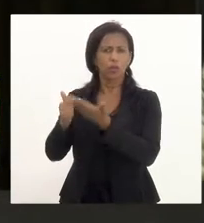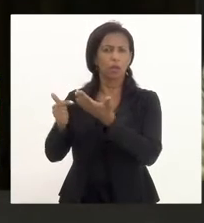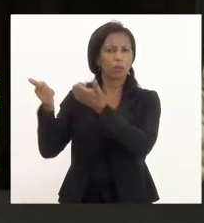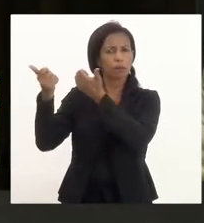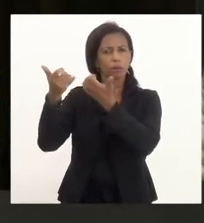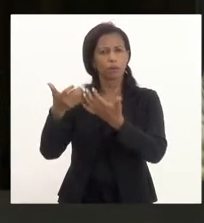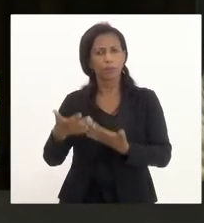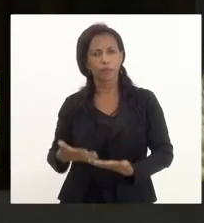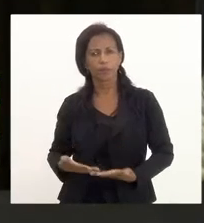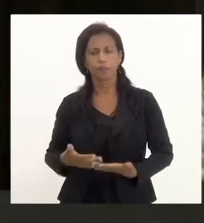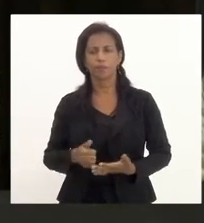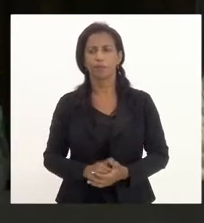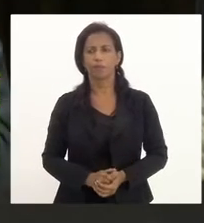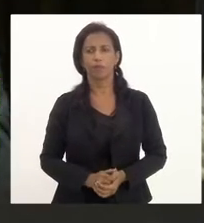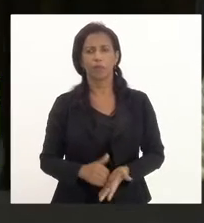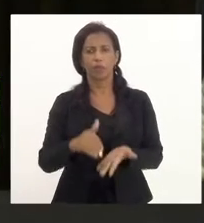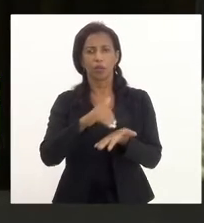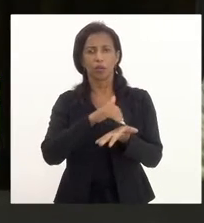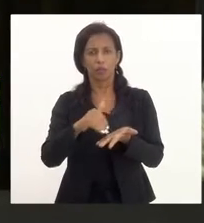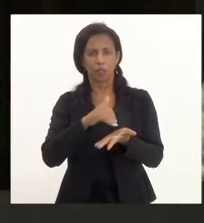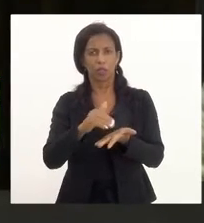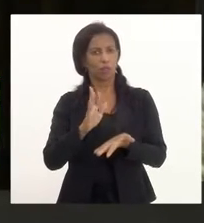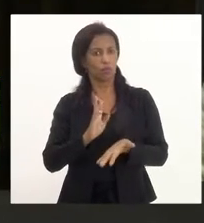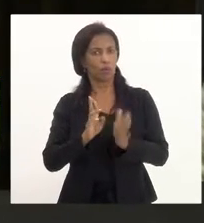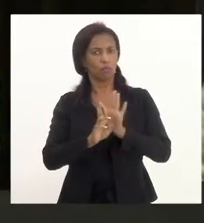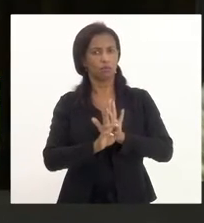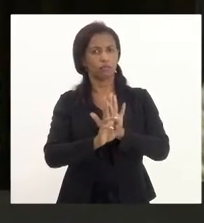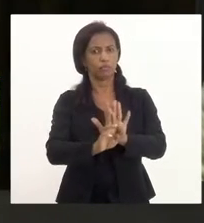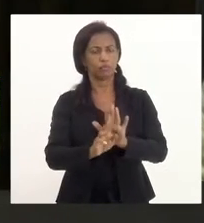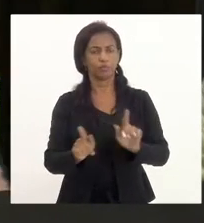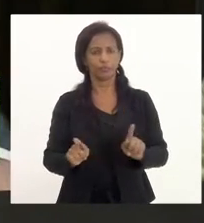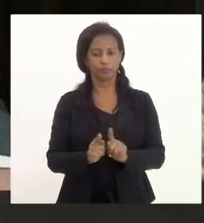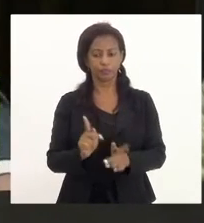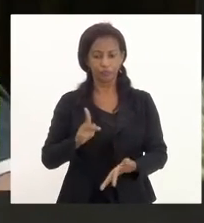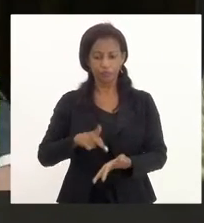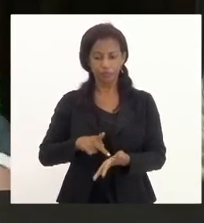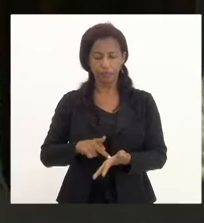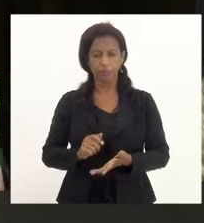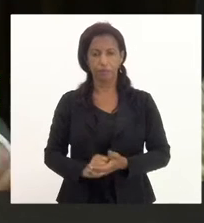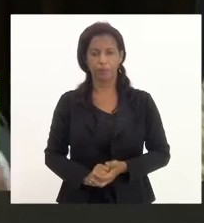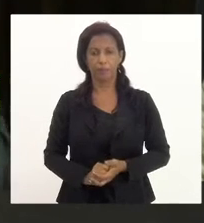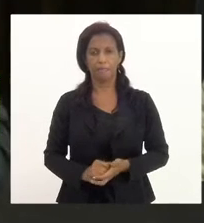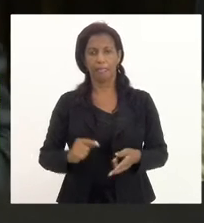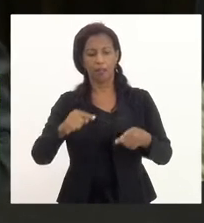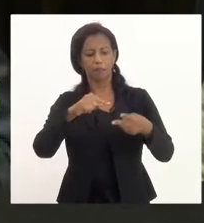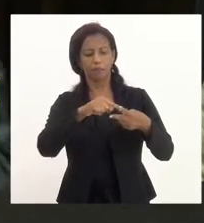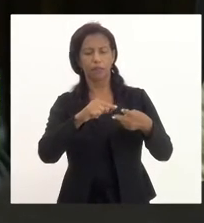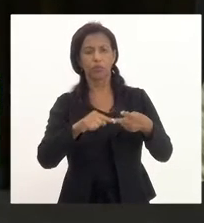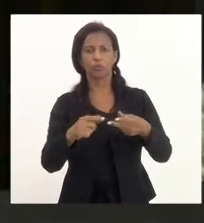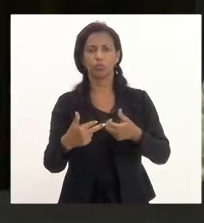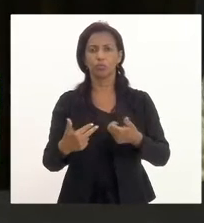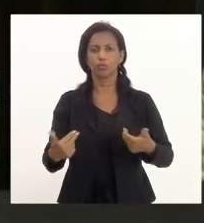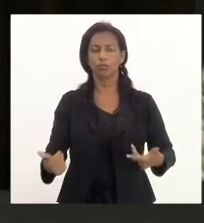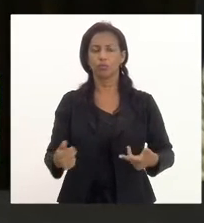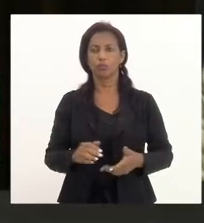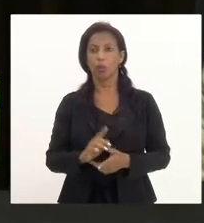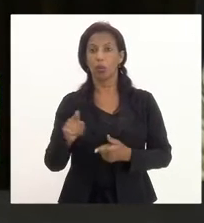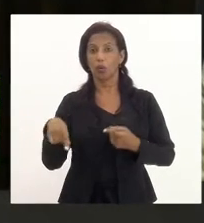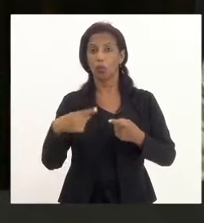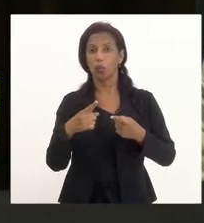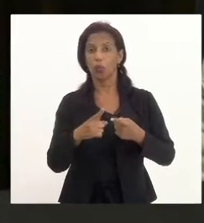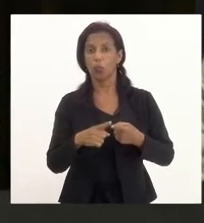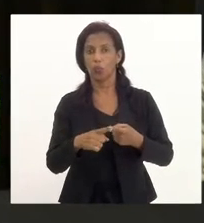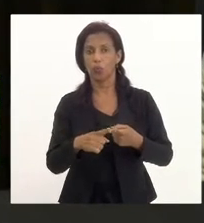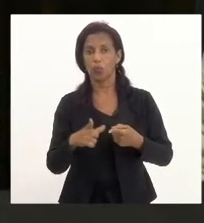que o secretário nos respondeu eu queria na verdade só ponto a mais dois elementos um